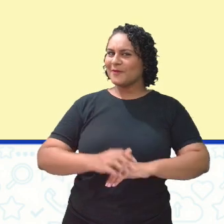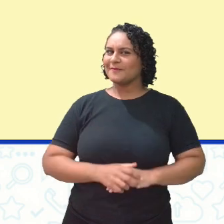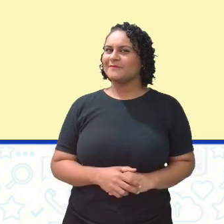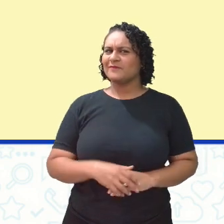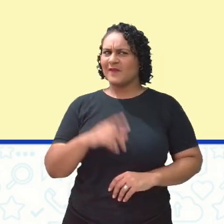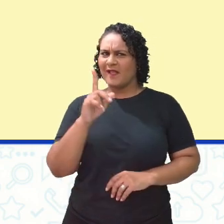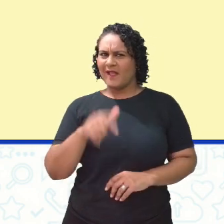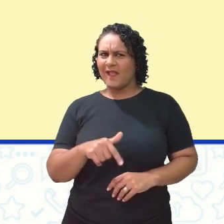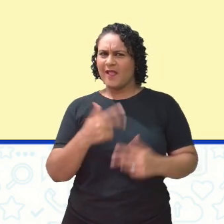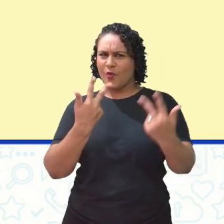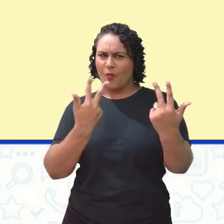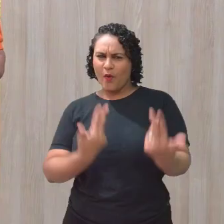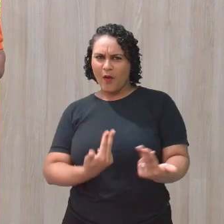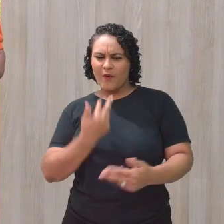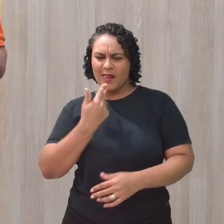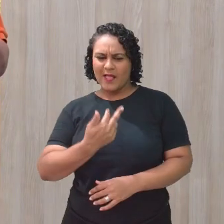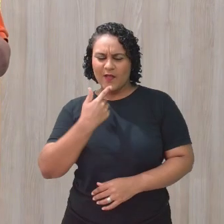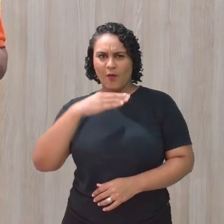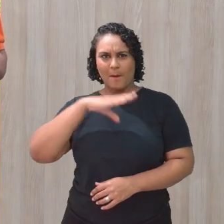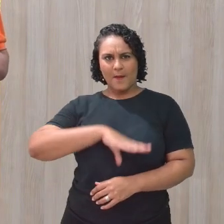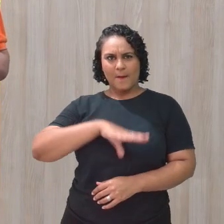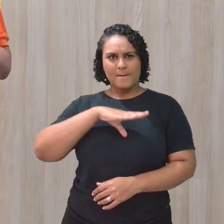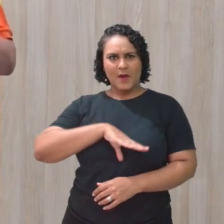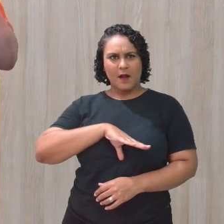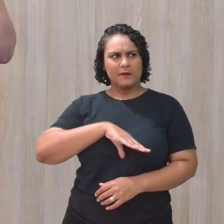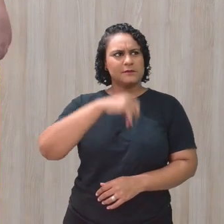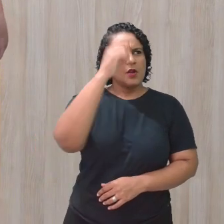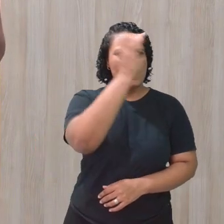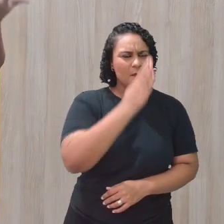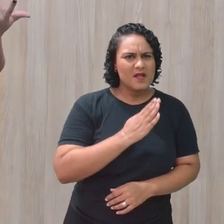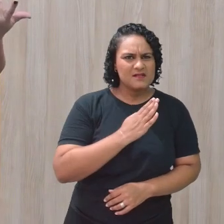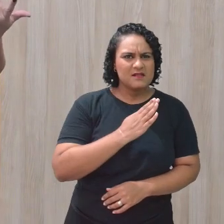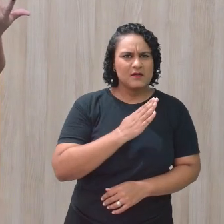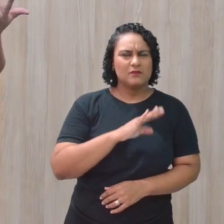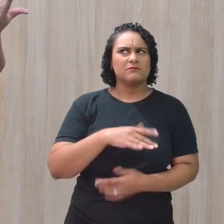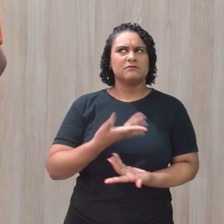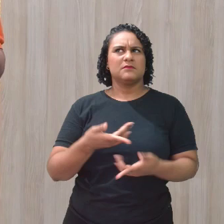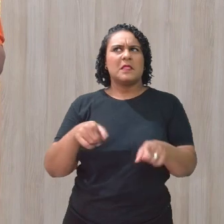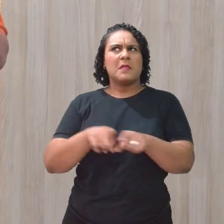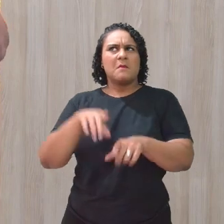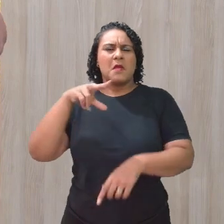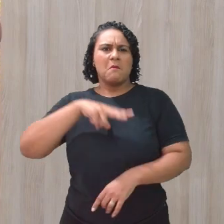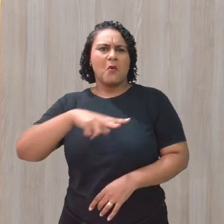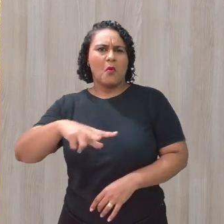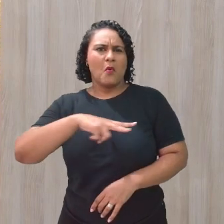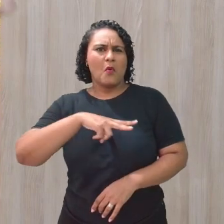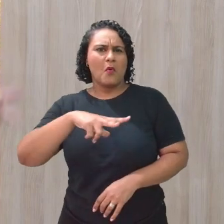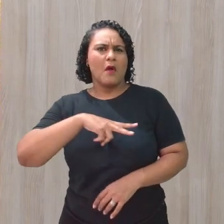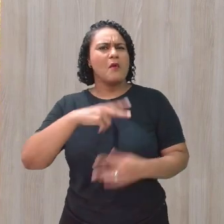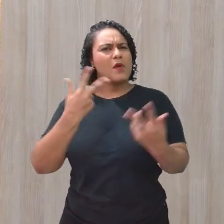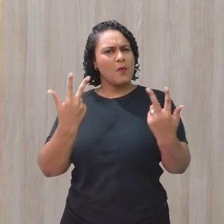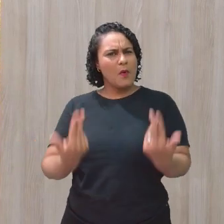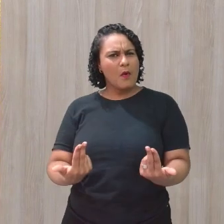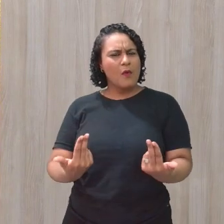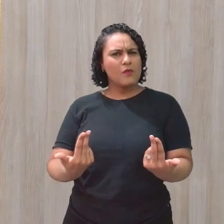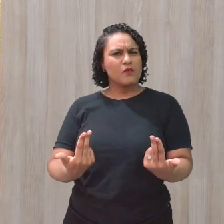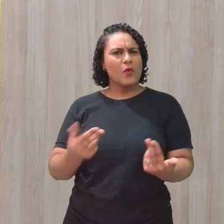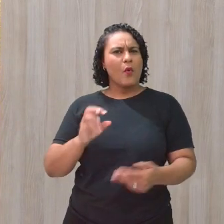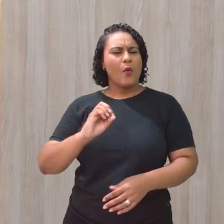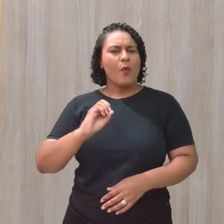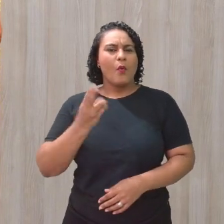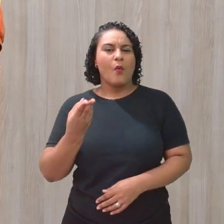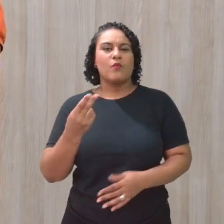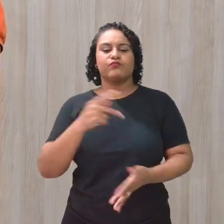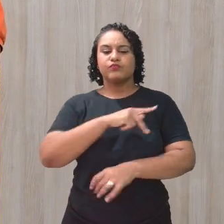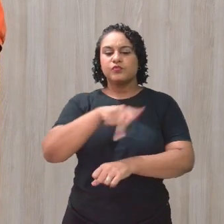É o mesmo português falado no Brasil? É o mesmo que Portugal, que os países da África, do